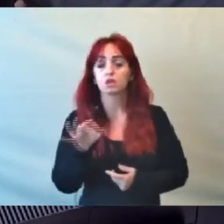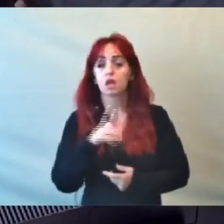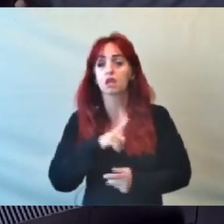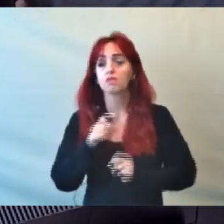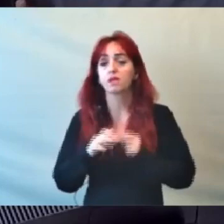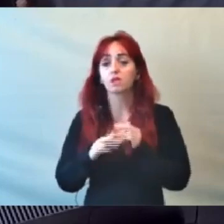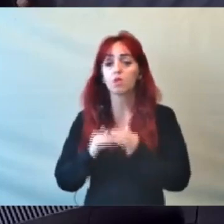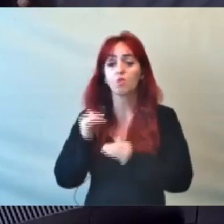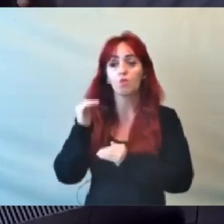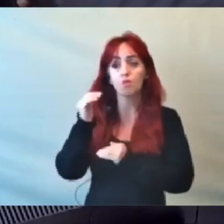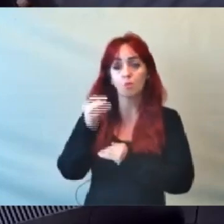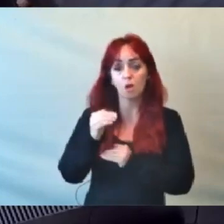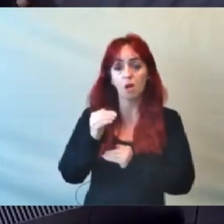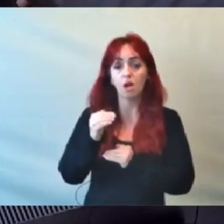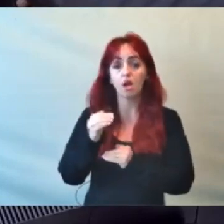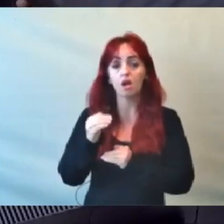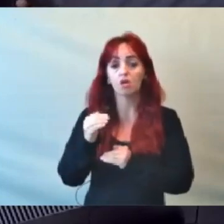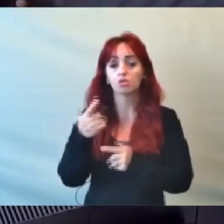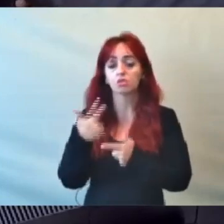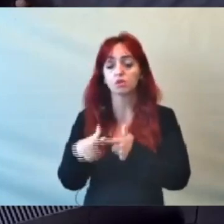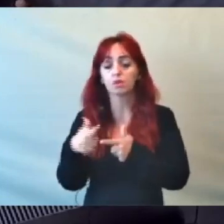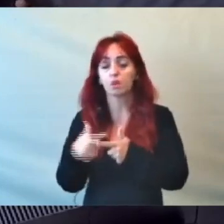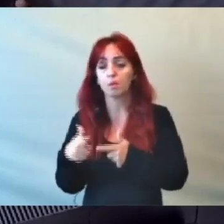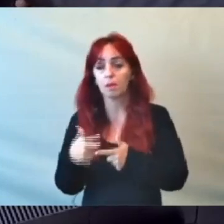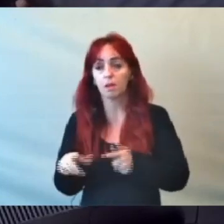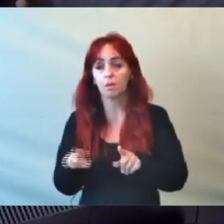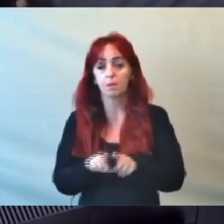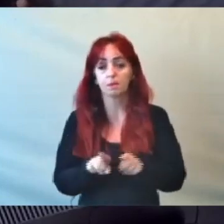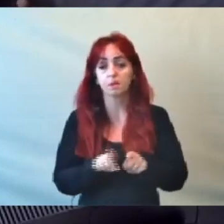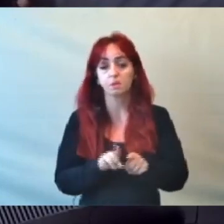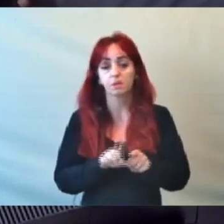clandestinidade. Então, esse nosso 100% nunca vai ser real.